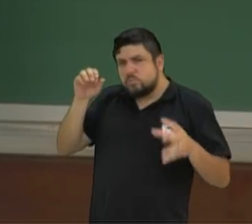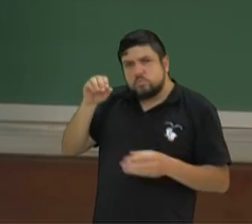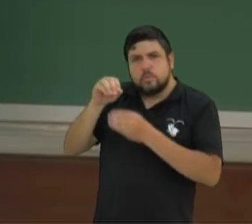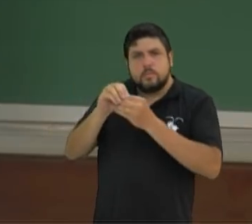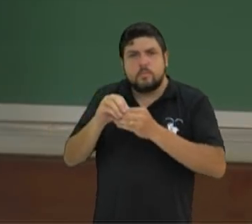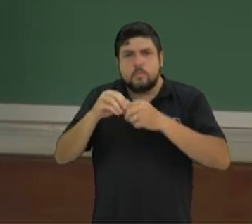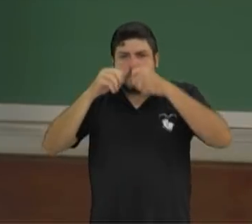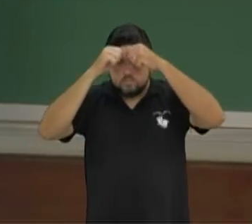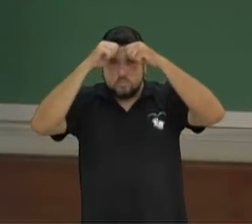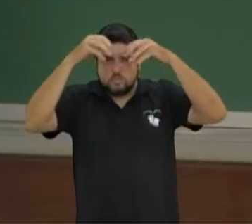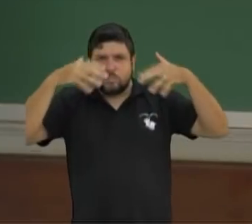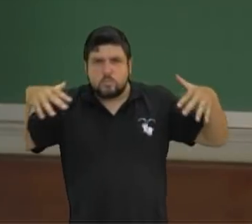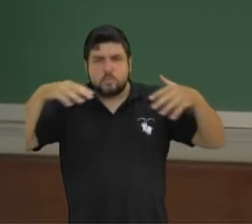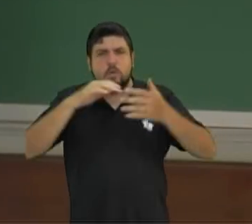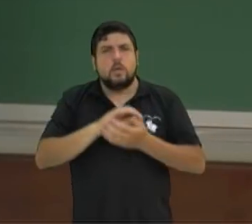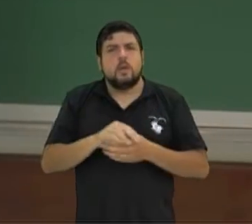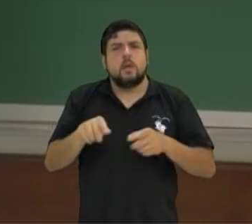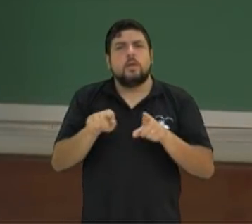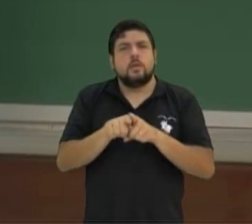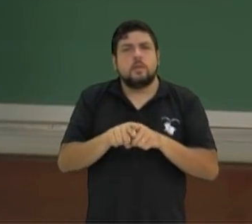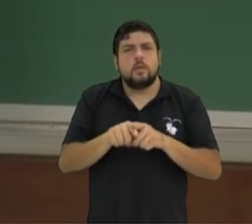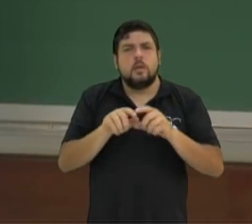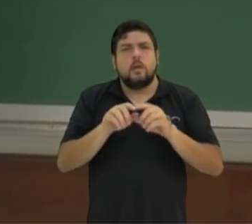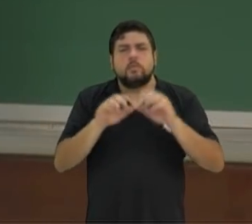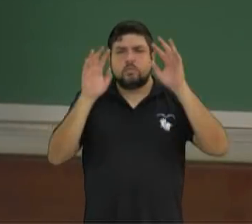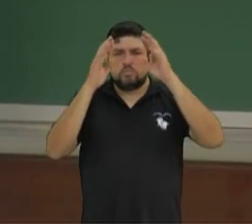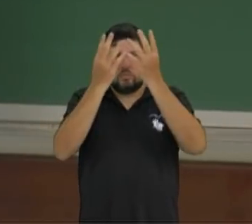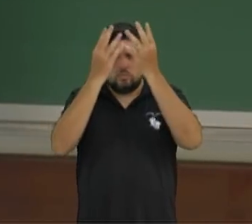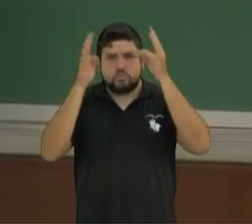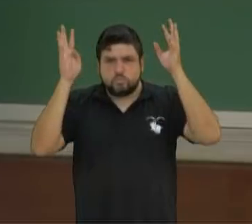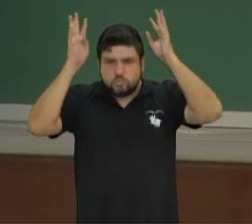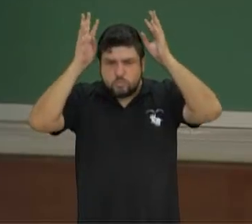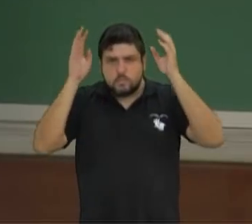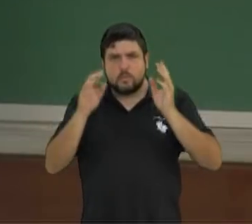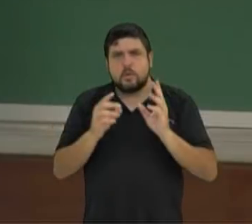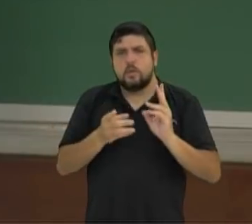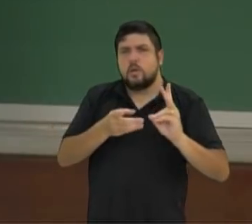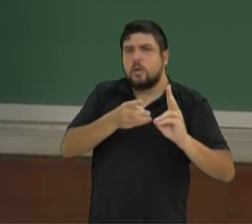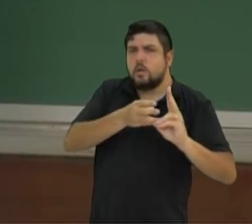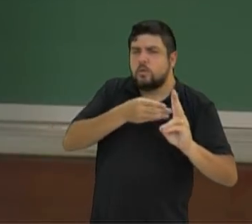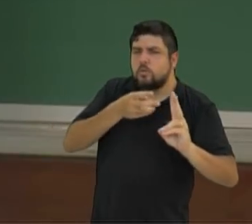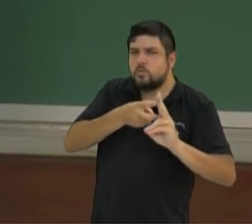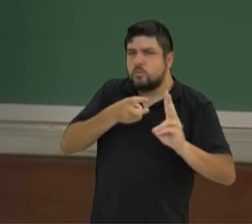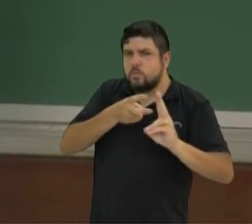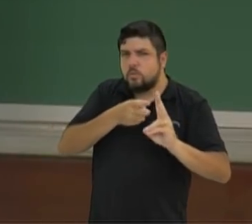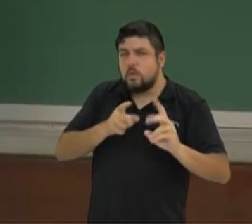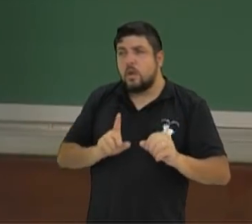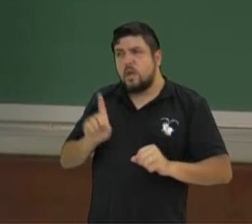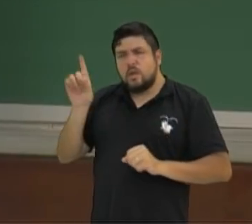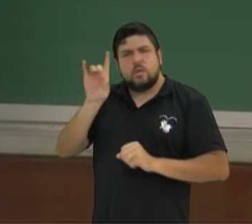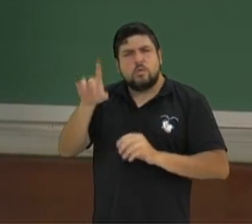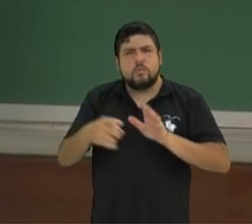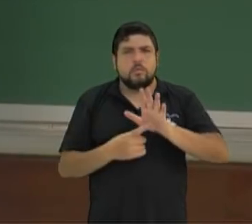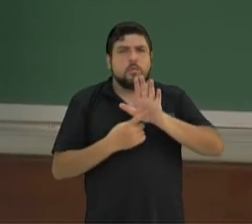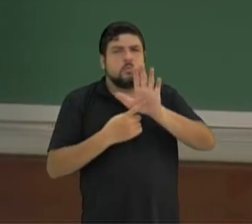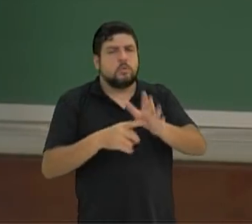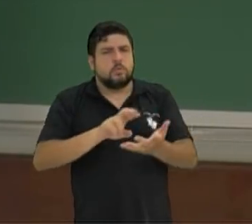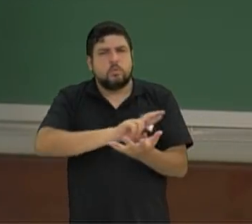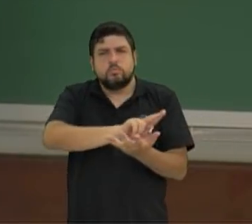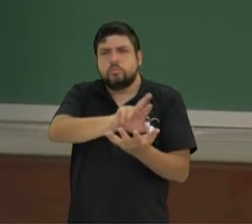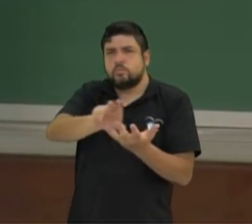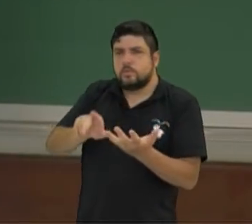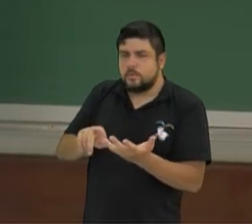também um pajé indígena, enfim, mas aqui é mais para ilustrar a diversidade e o papel dos líderes